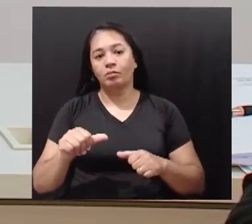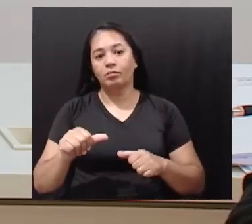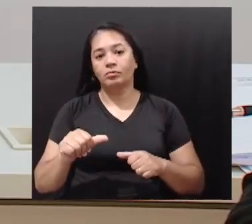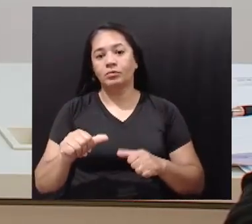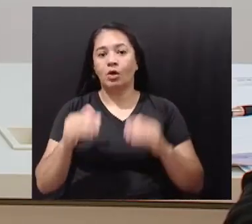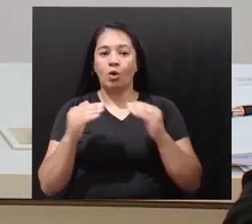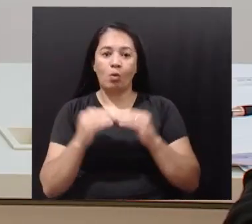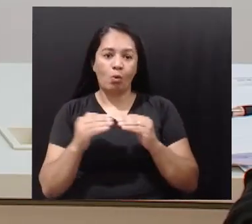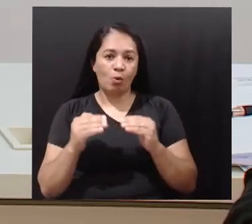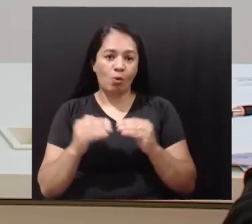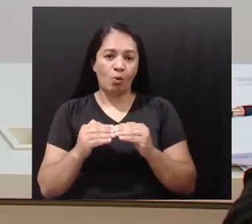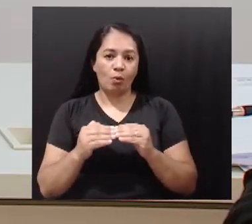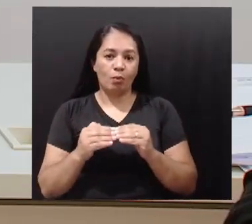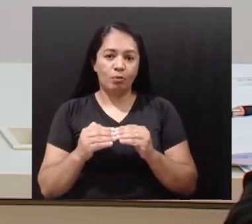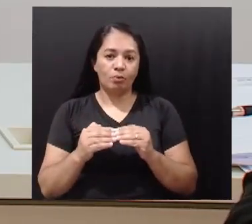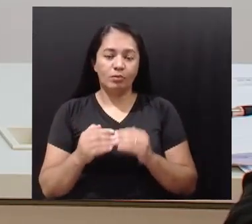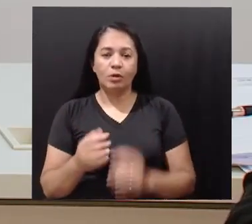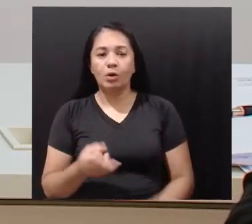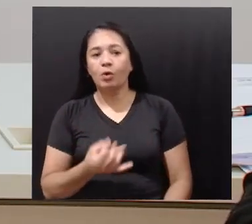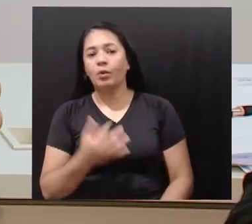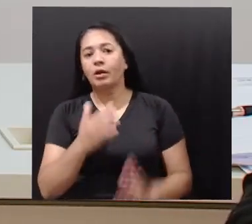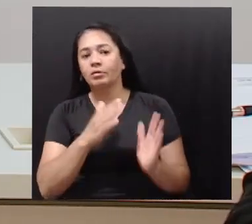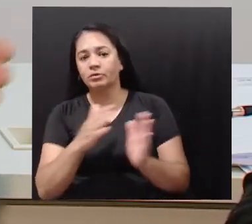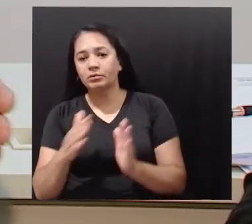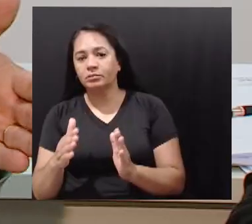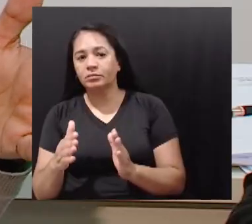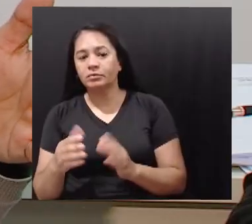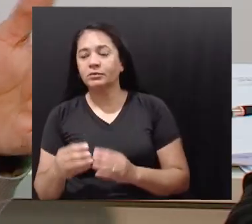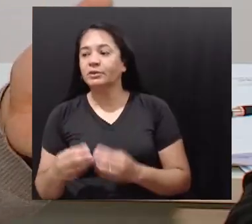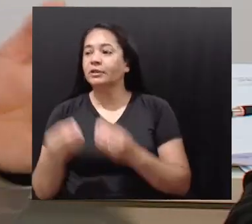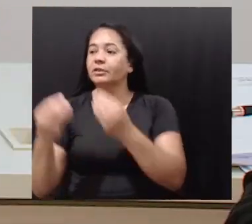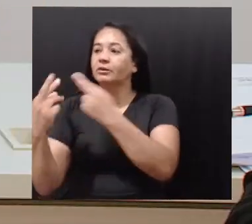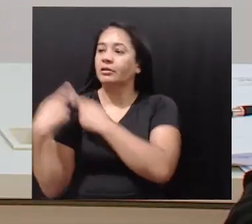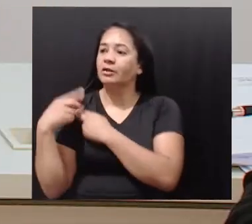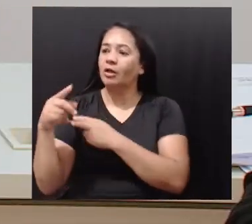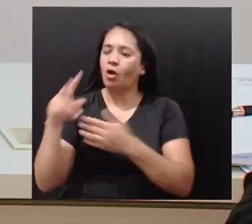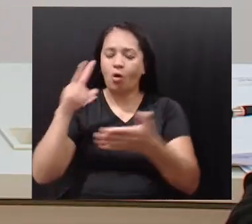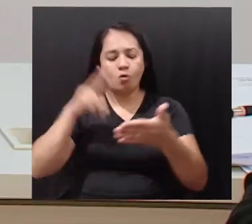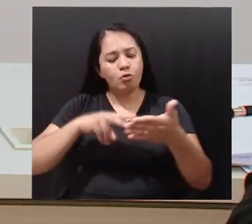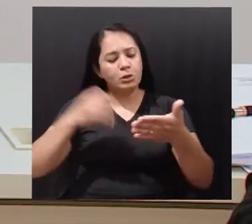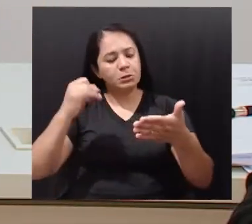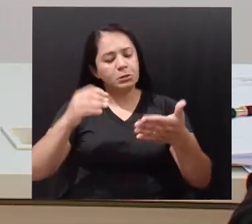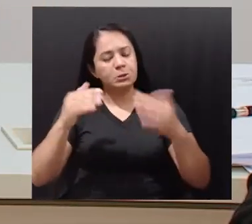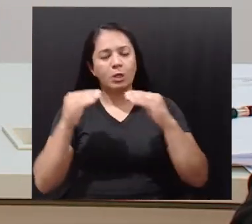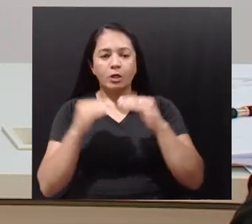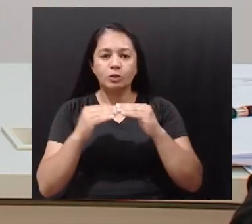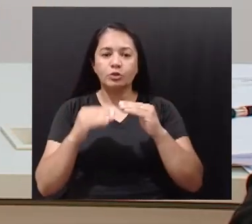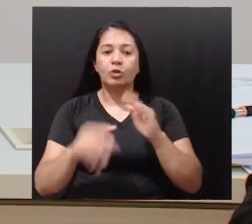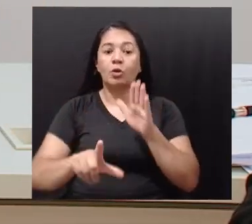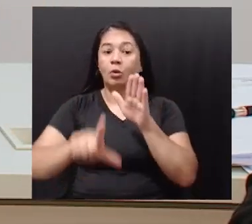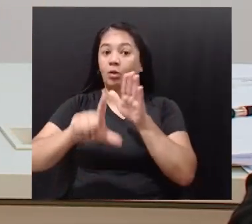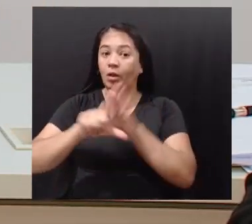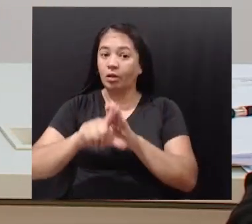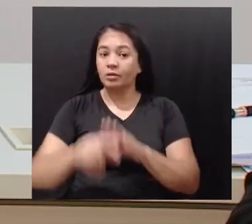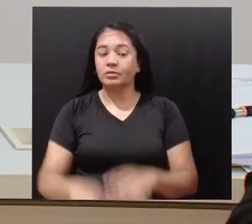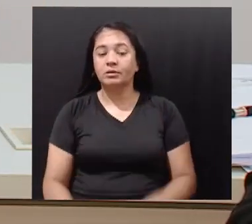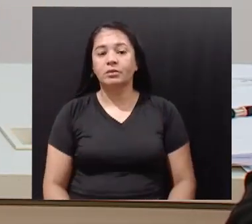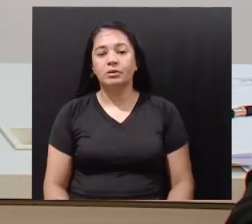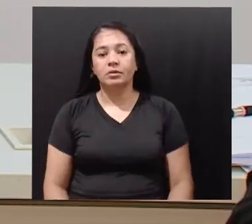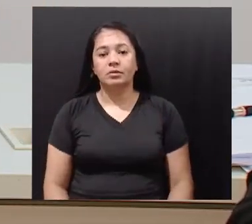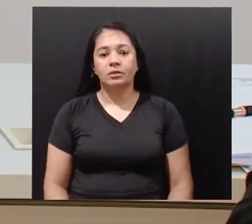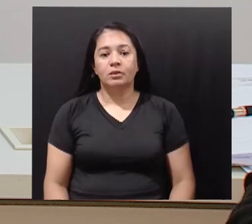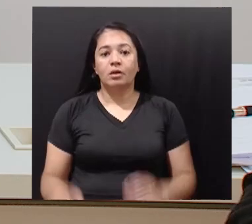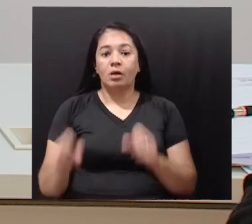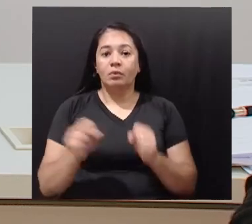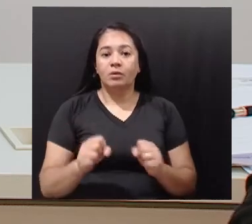seja, quantos processos eles estão dando, o encarregado pode olhar para ver se tudo está de acordo com a LGPD. Inclusive, ele pode fazer uma análise após